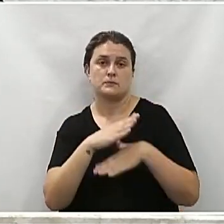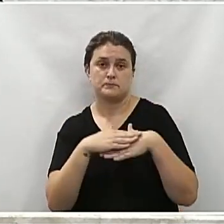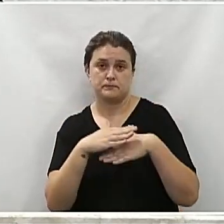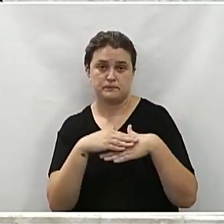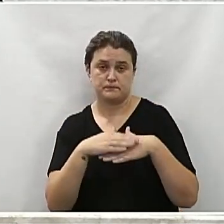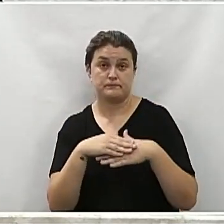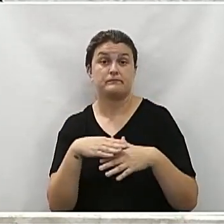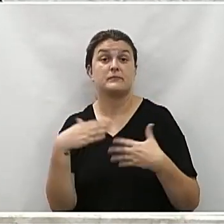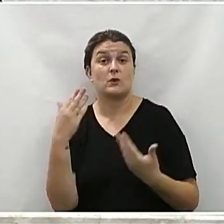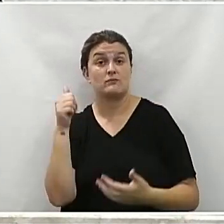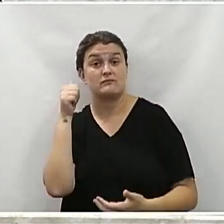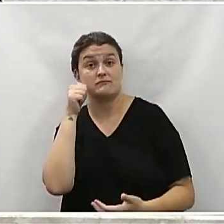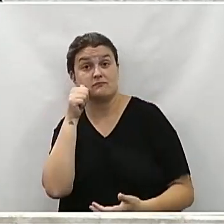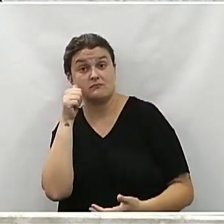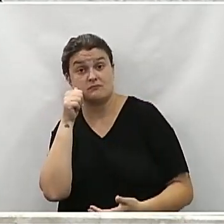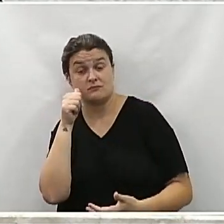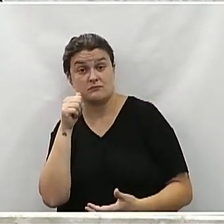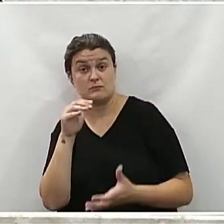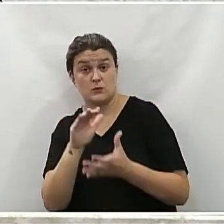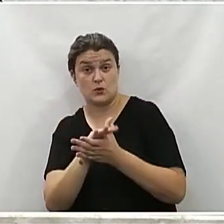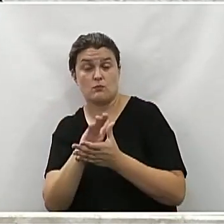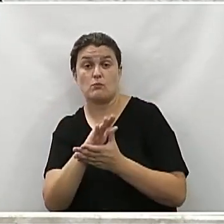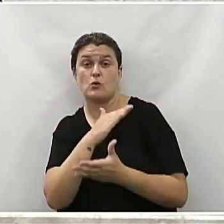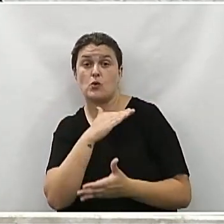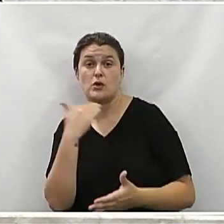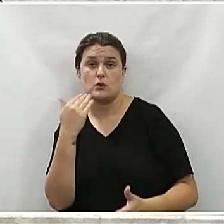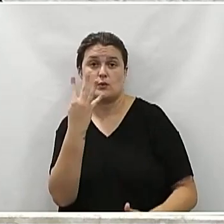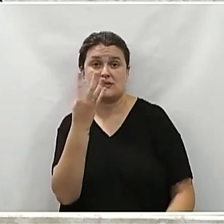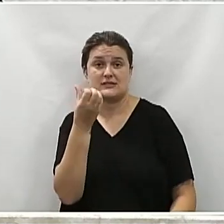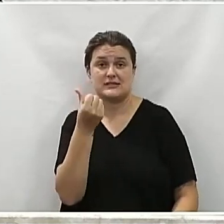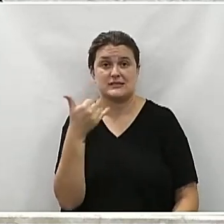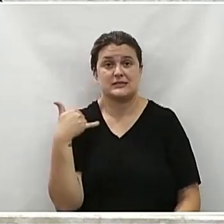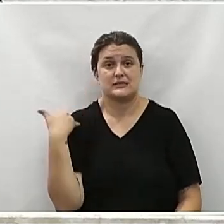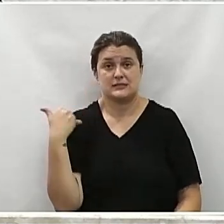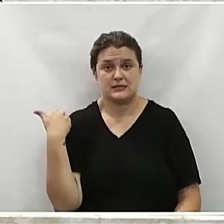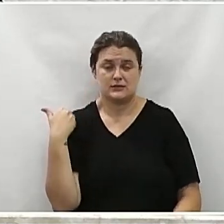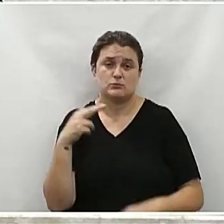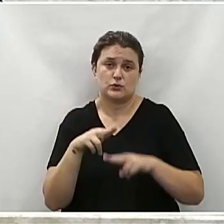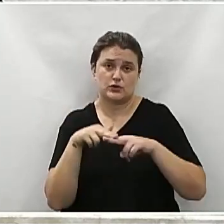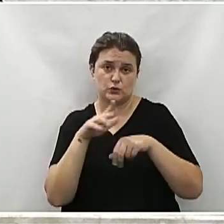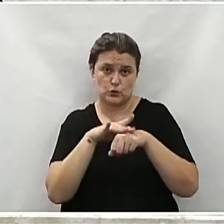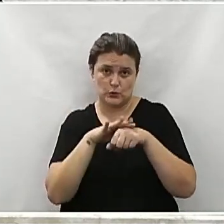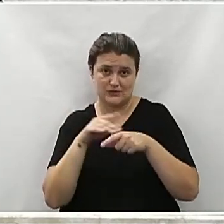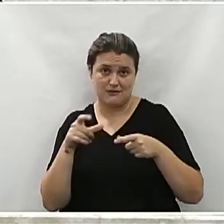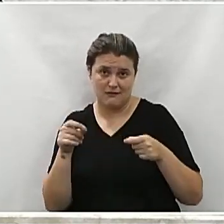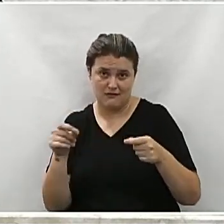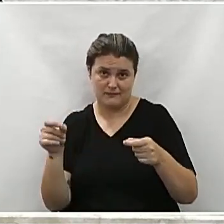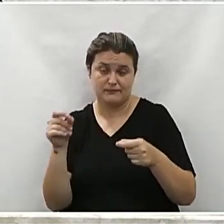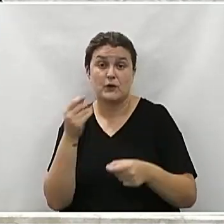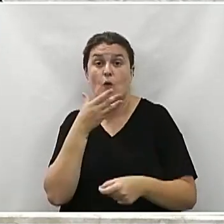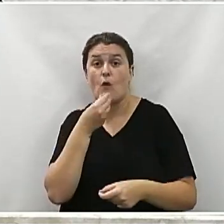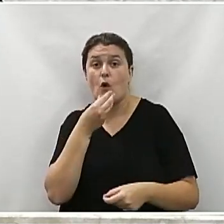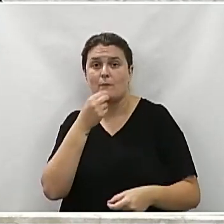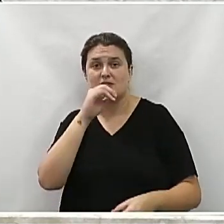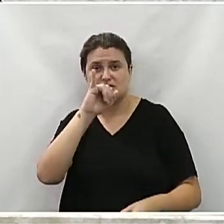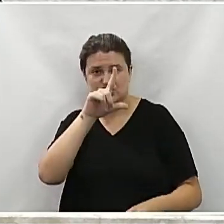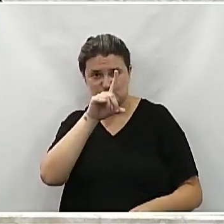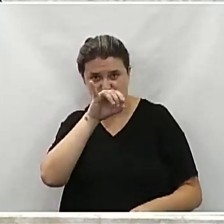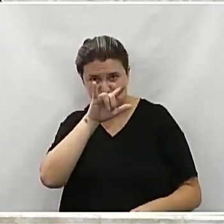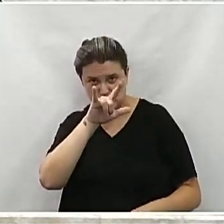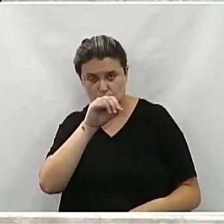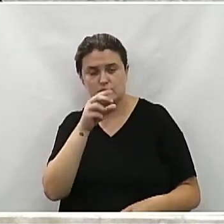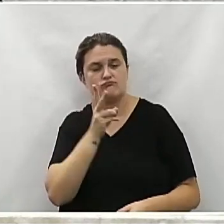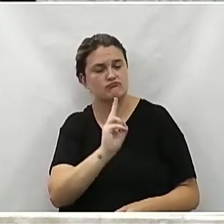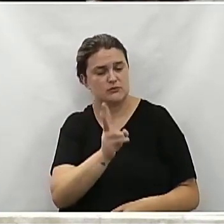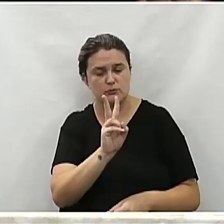Infelizmente, sua esposa faleceu precocemente, aos 46 anos, devido ao câncer. Mas Idílio continuou a trabalhar e cuidar